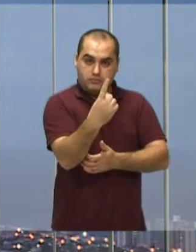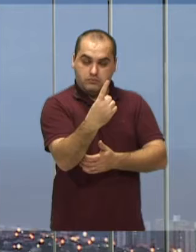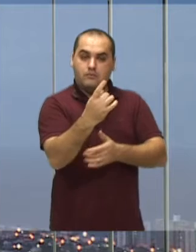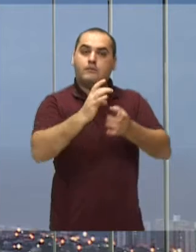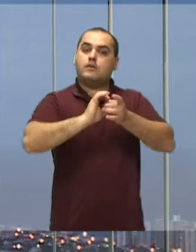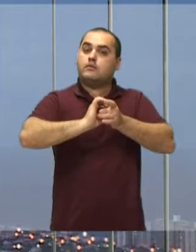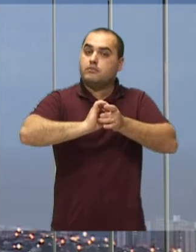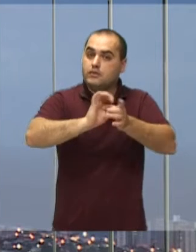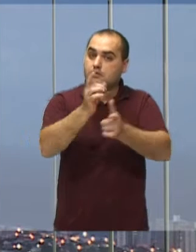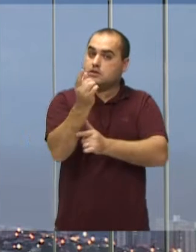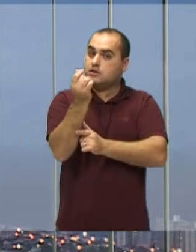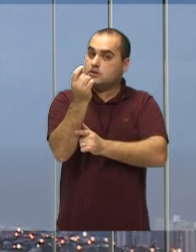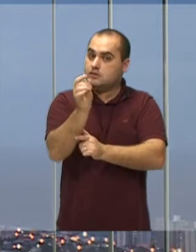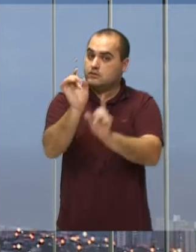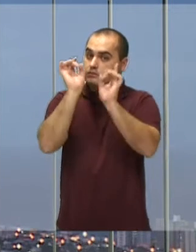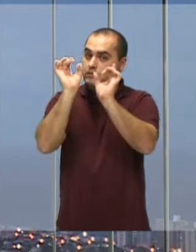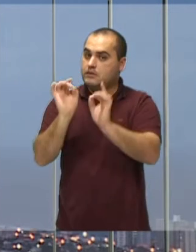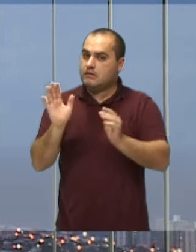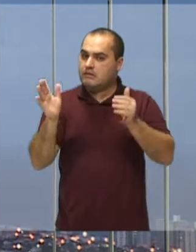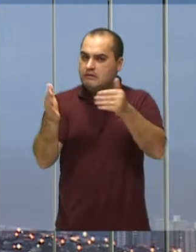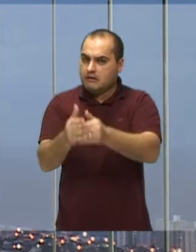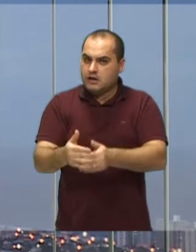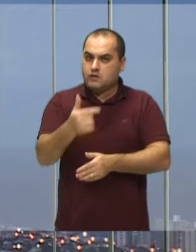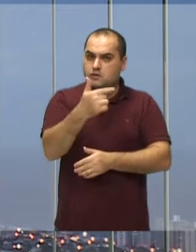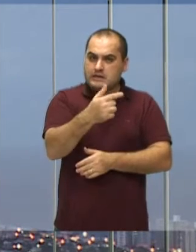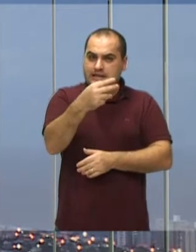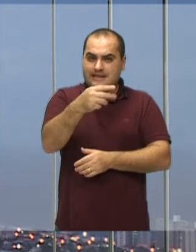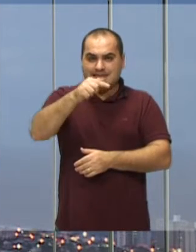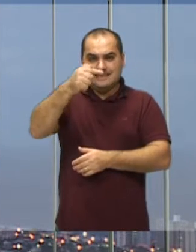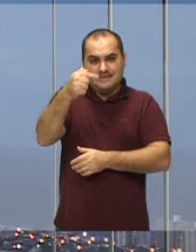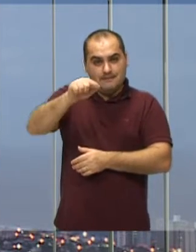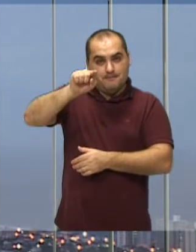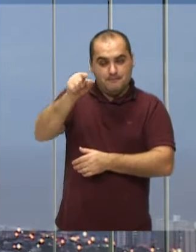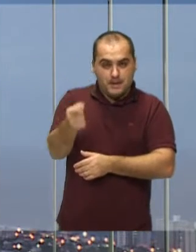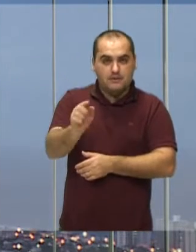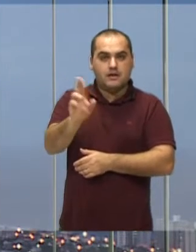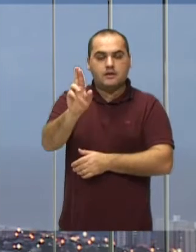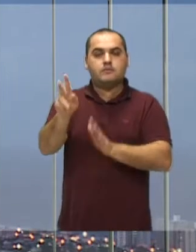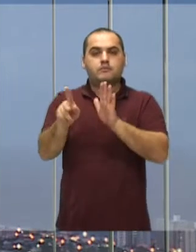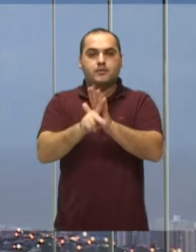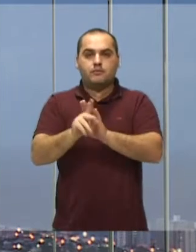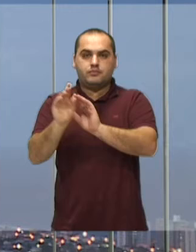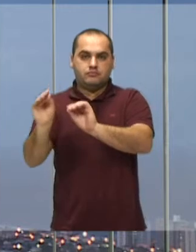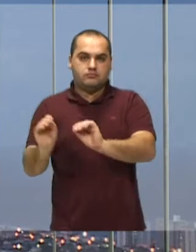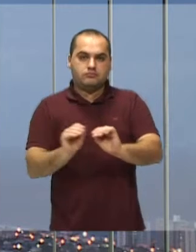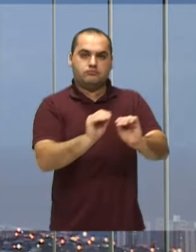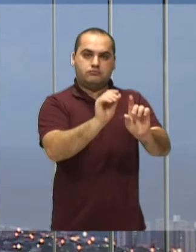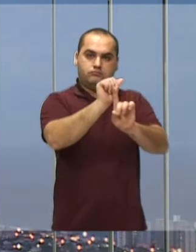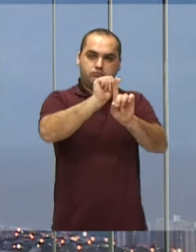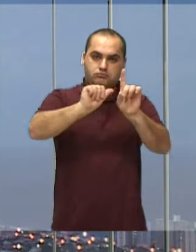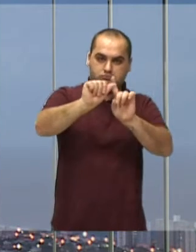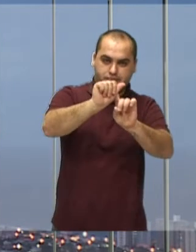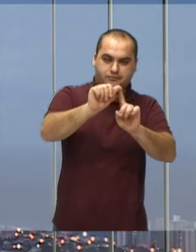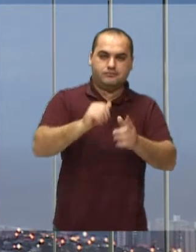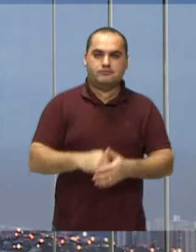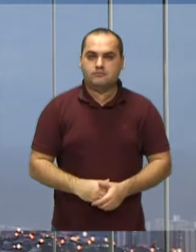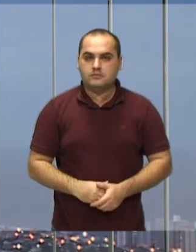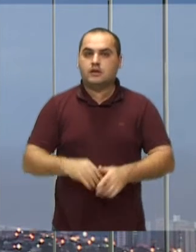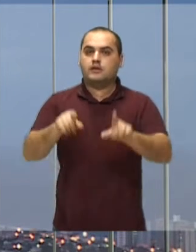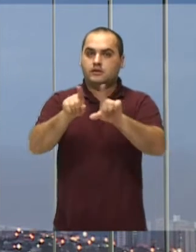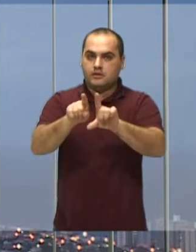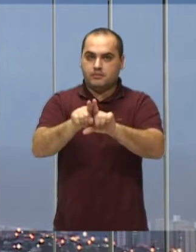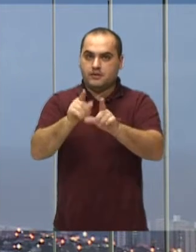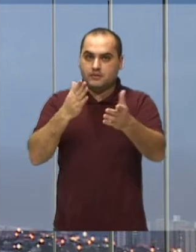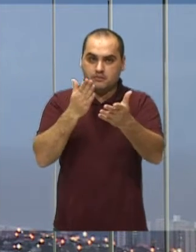autorizou o crédito suplementar e até 237 mil para o fundo de assistência social também foi